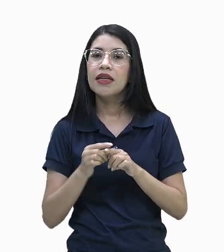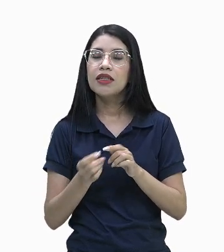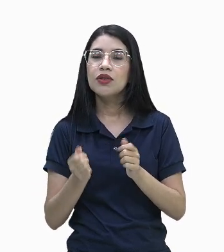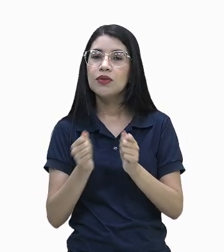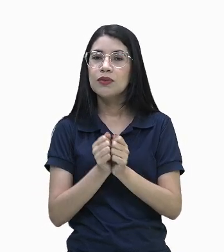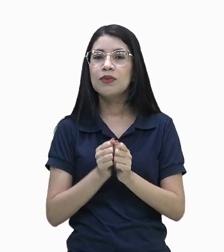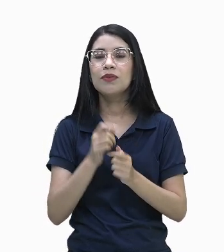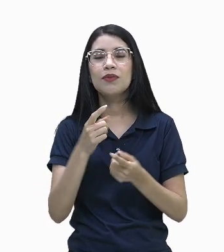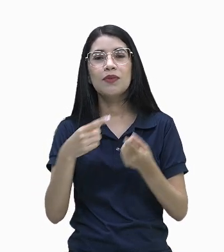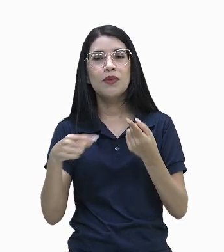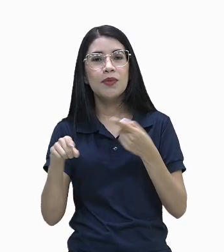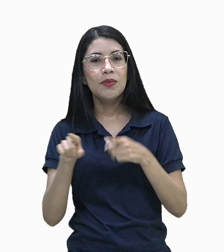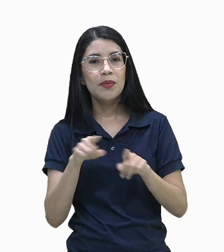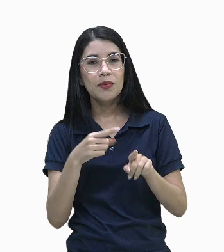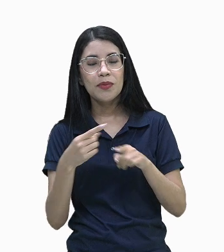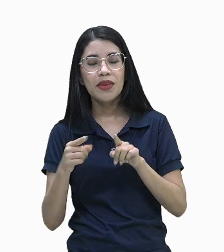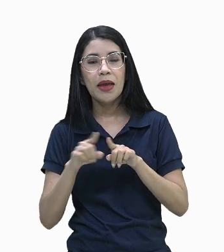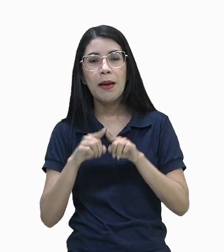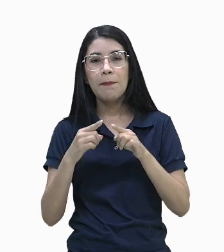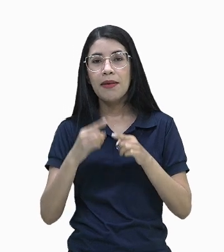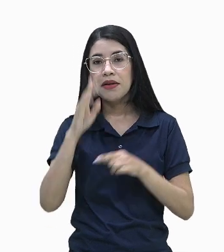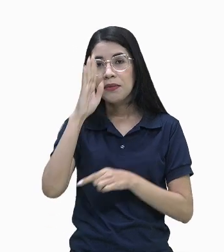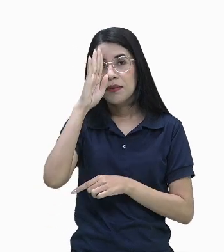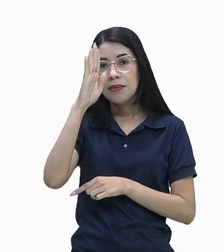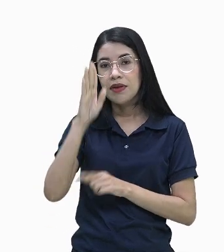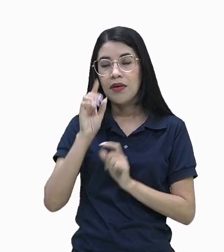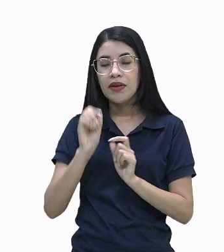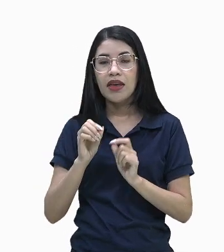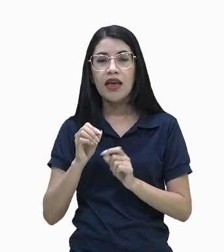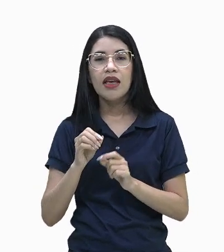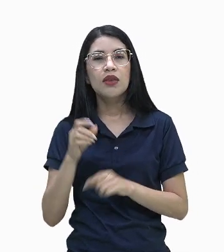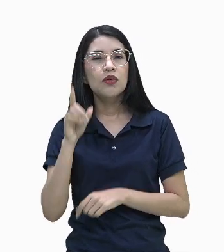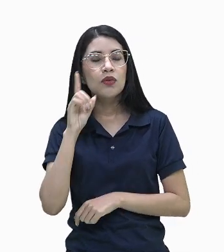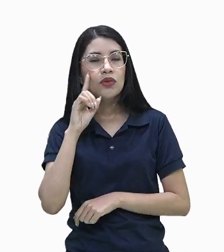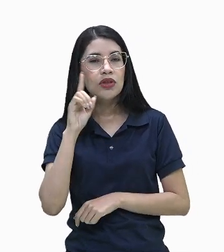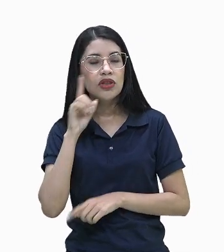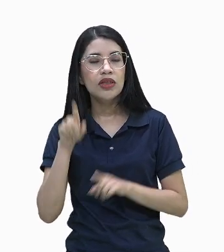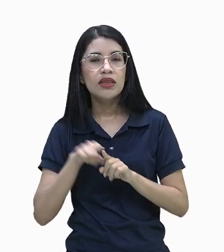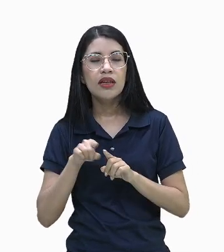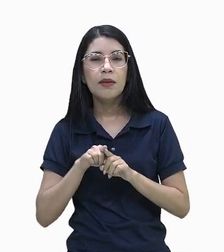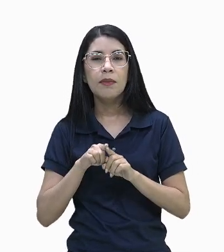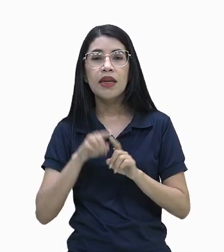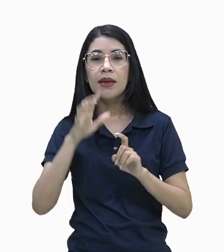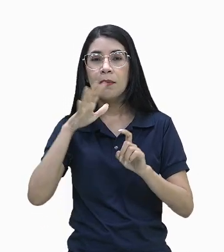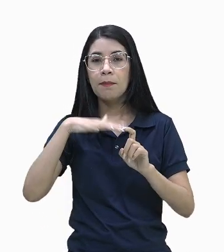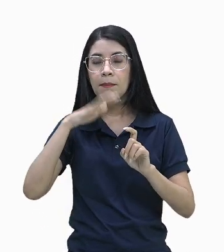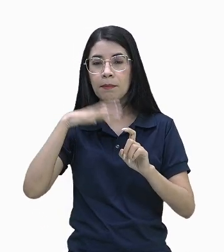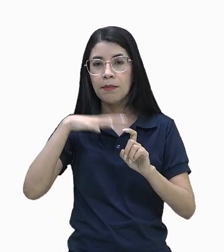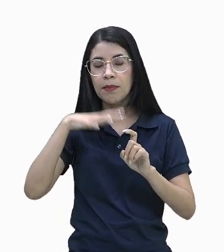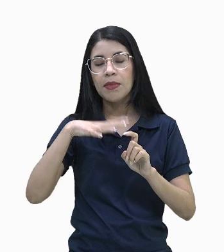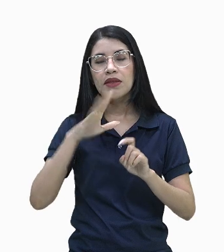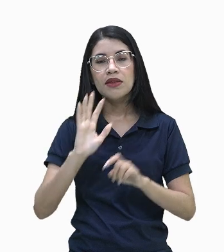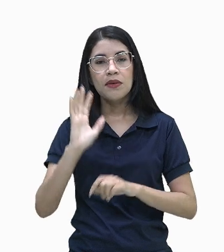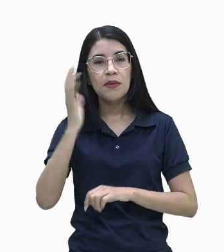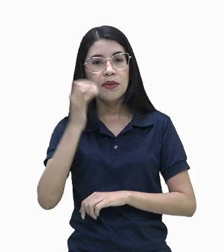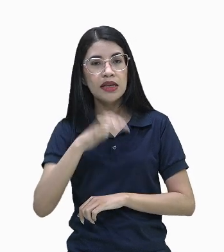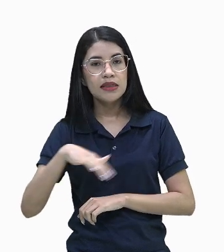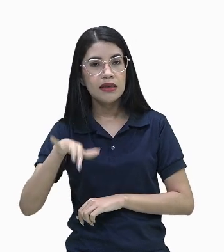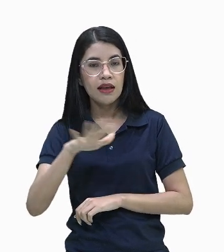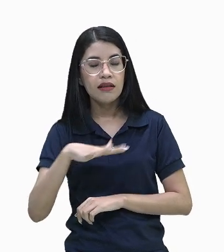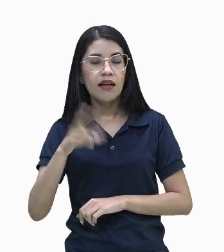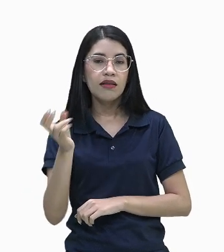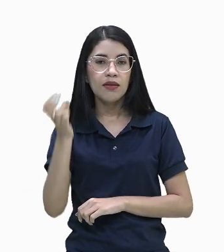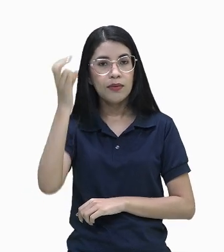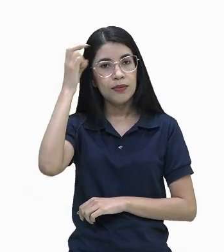música, mas ela vai falar de algo cotidiano, de lendas, de mitos que acontecem naquela